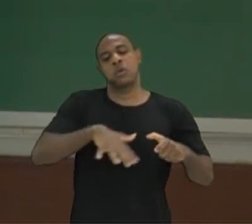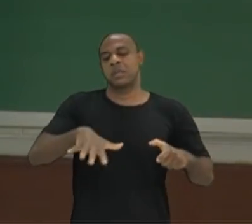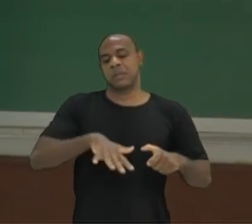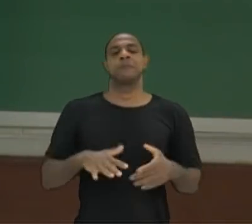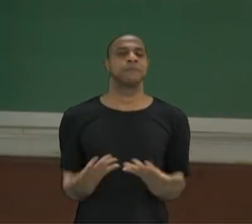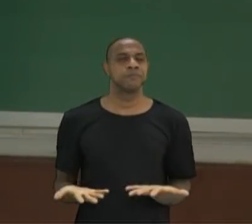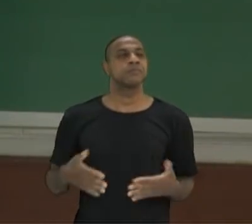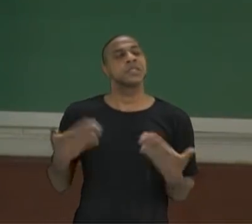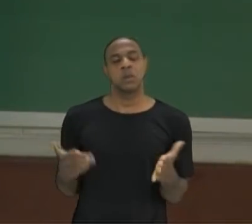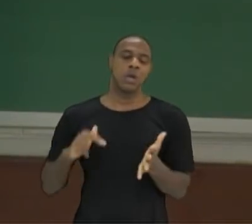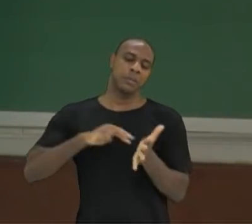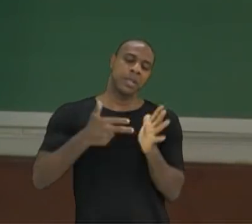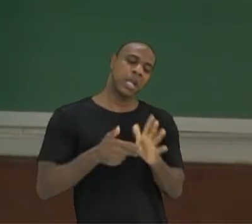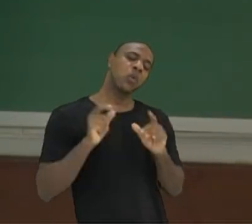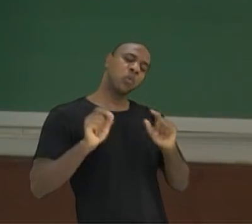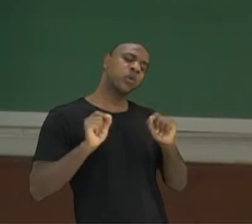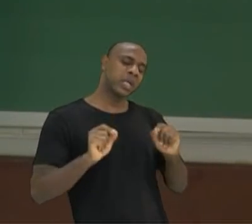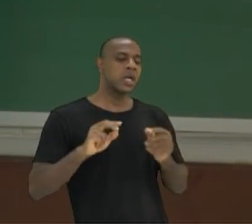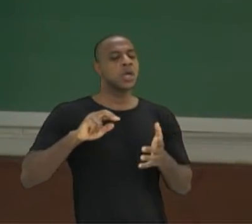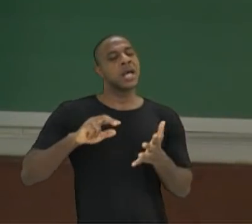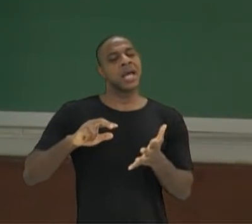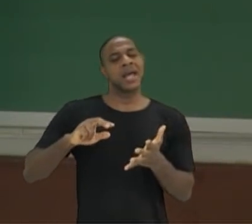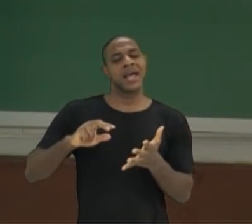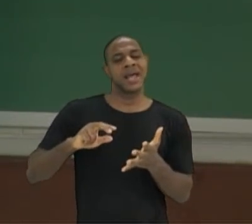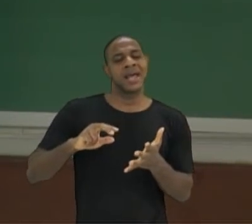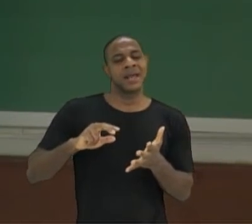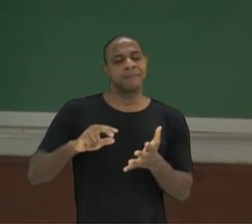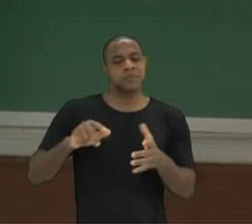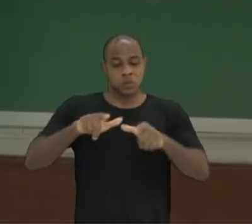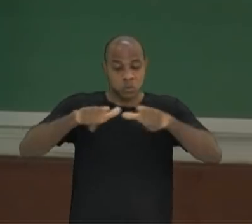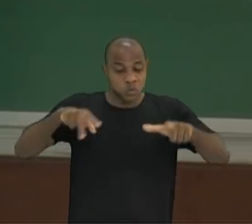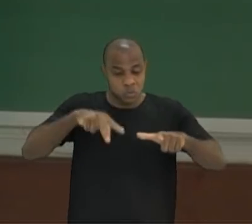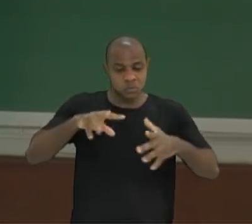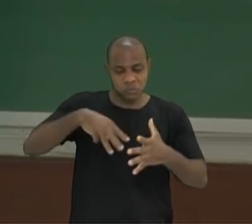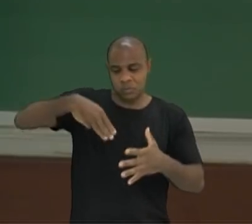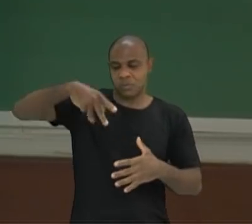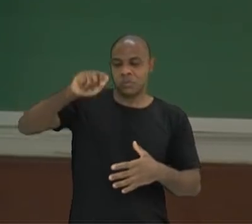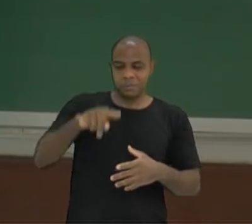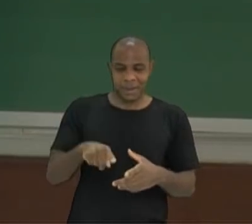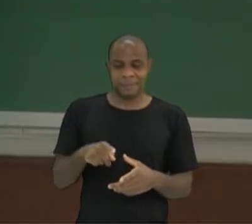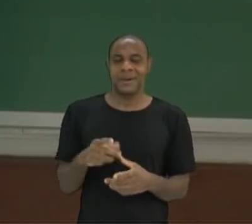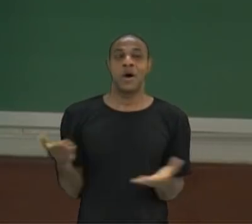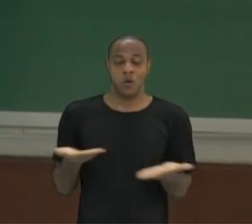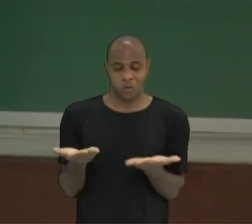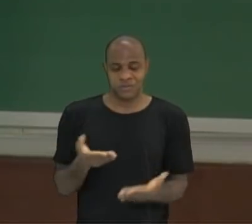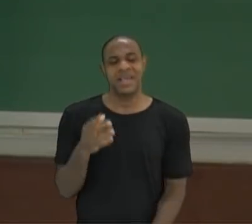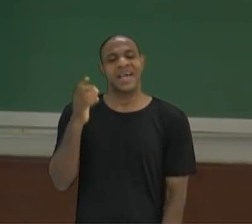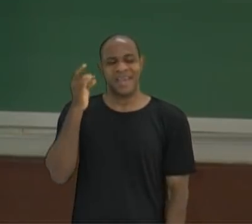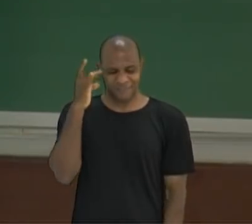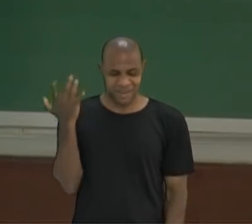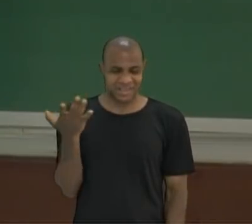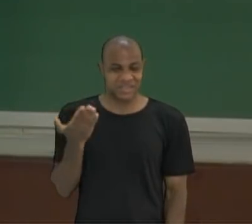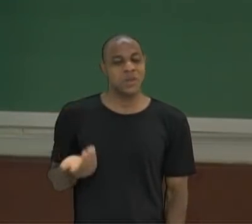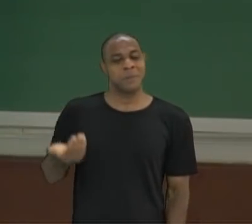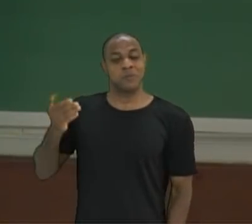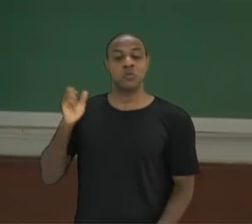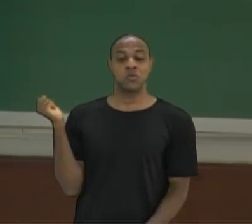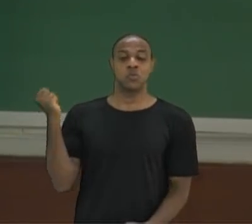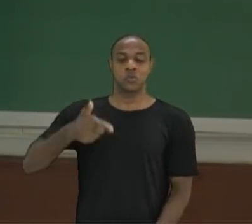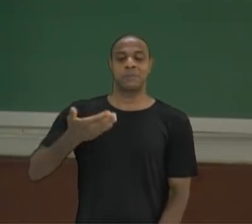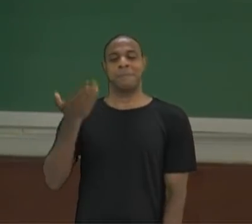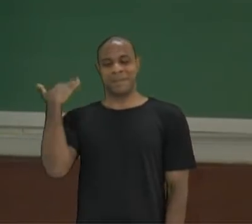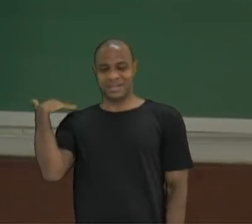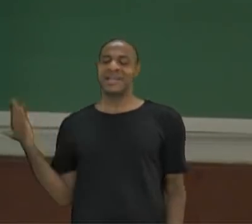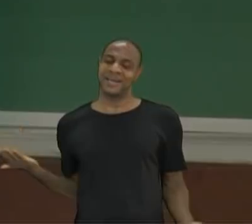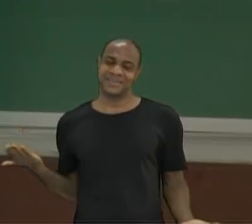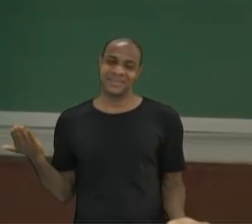terrestre. Representar isso no mapa é bem mais fácil do que era no passado, uma vez que as pessoas não tinham essa